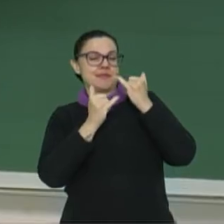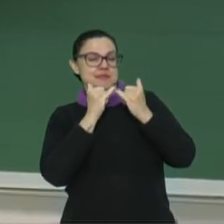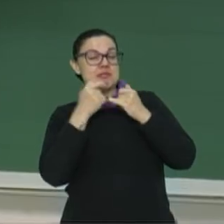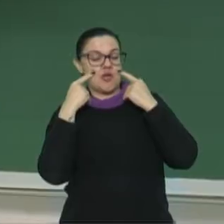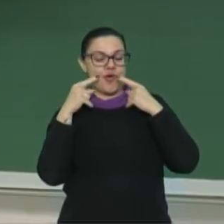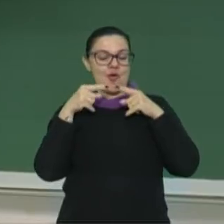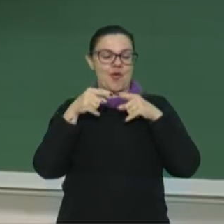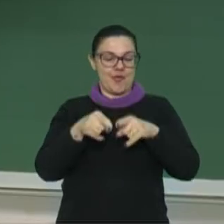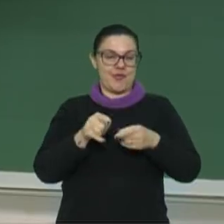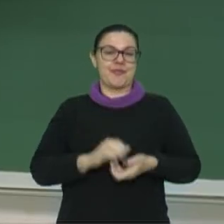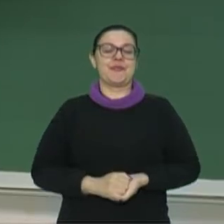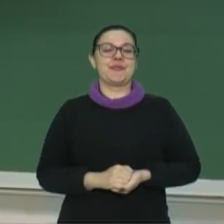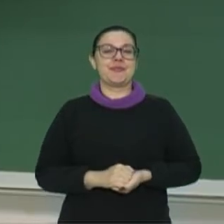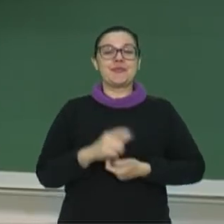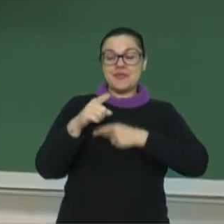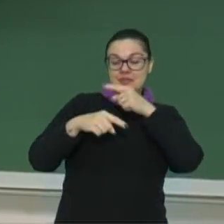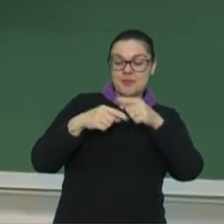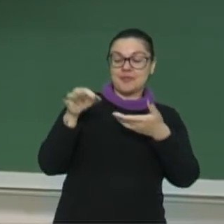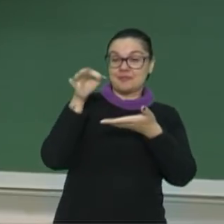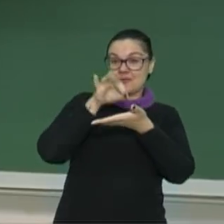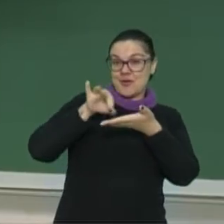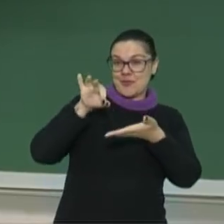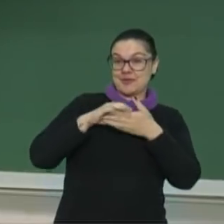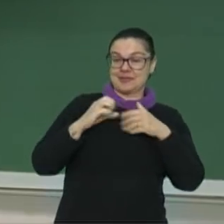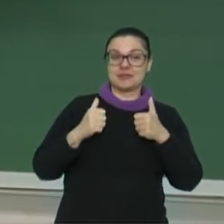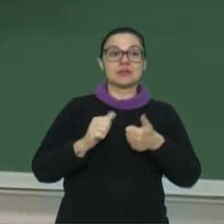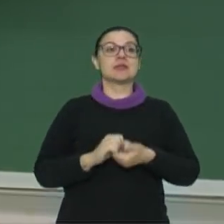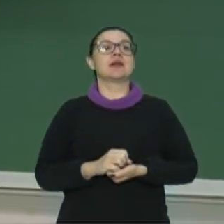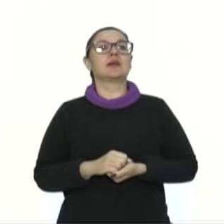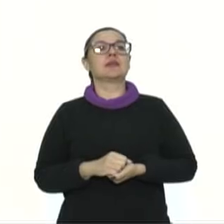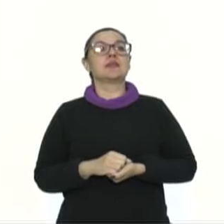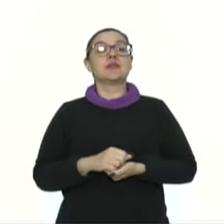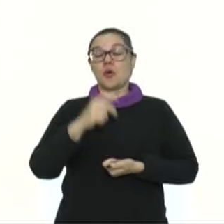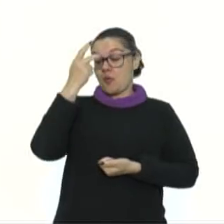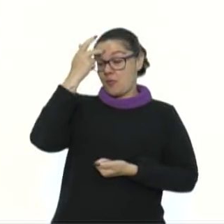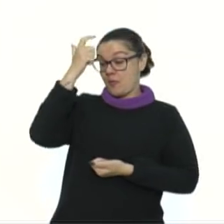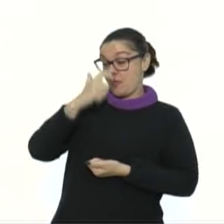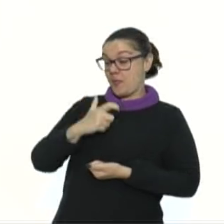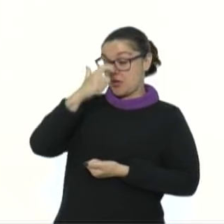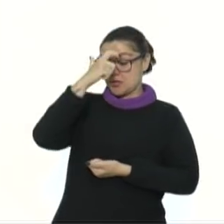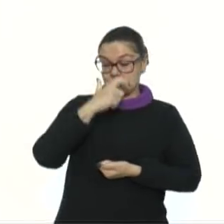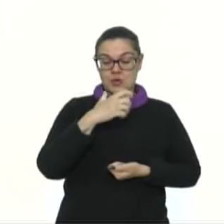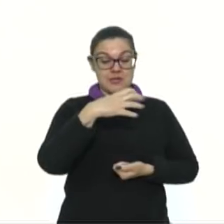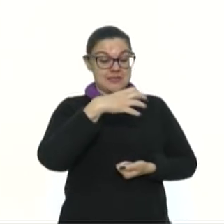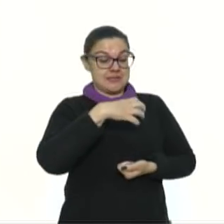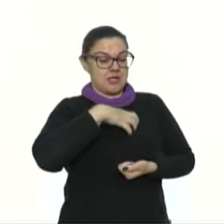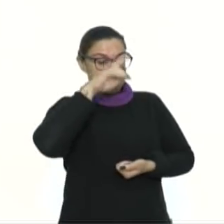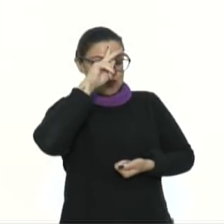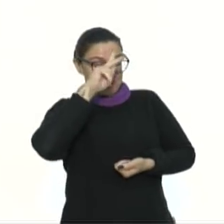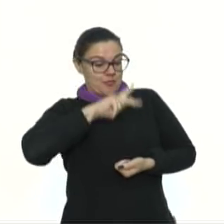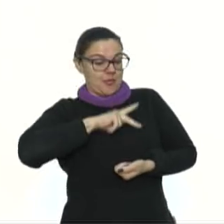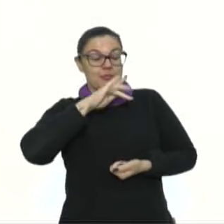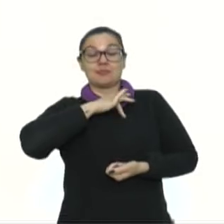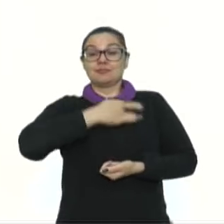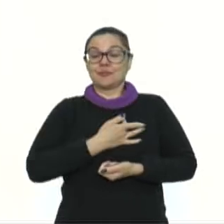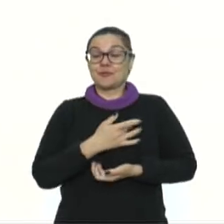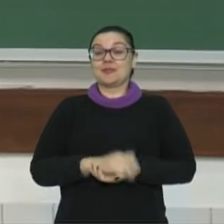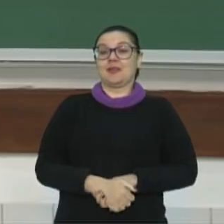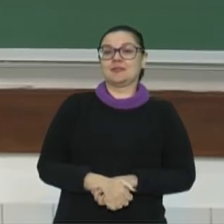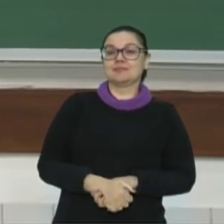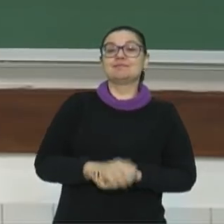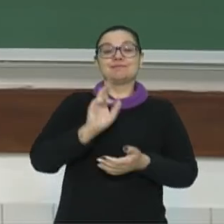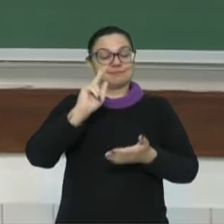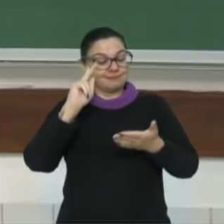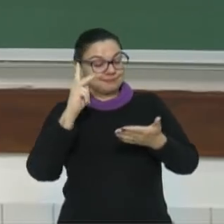uma olhadinha, depois você dá uma corrigidinha se precisar. Letra A, indivíduos sentirem dó de si mesmo. É uma consequência, pessoas que